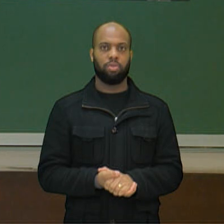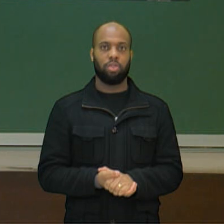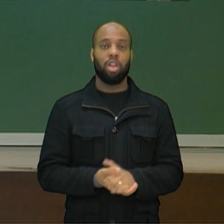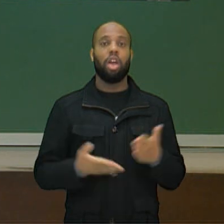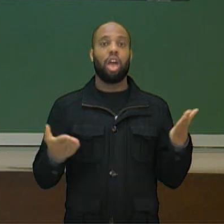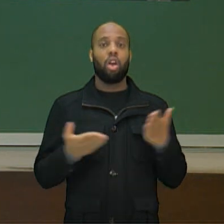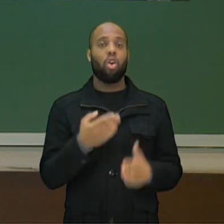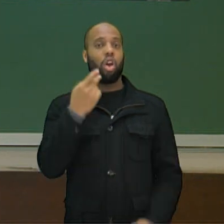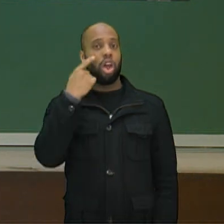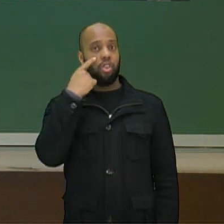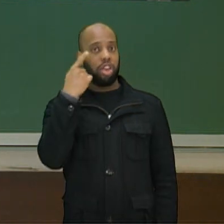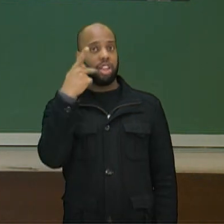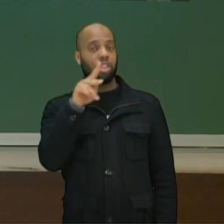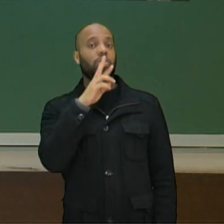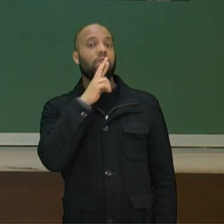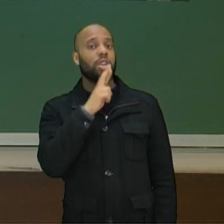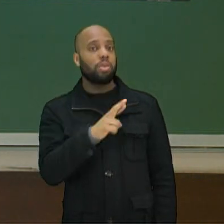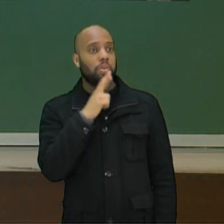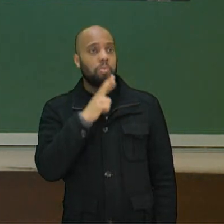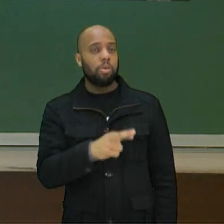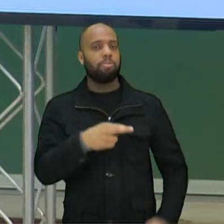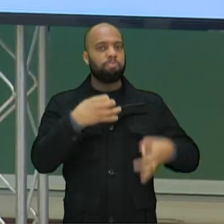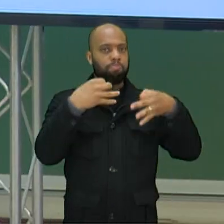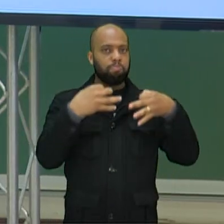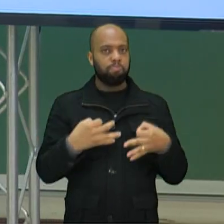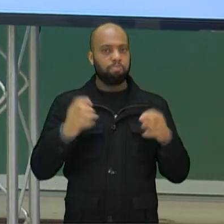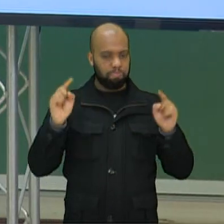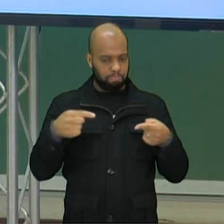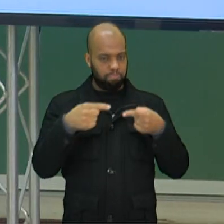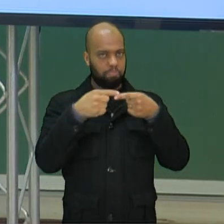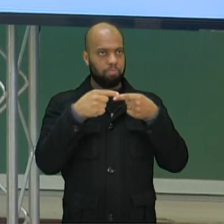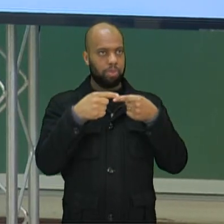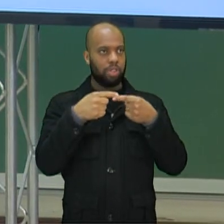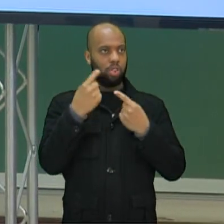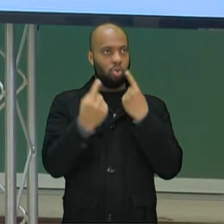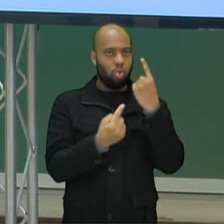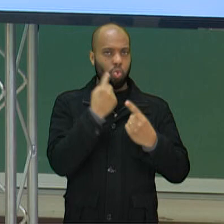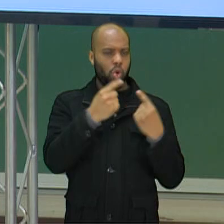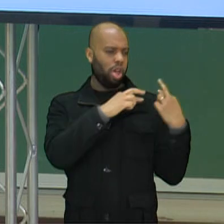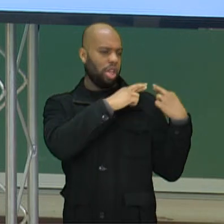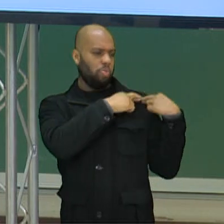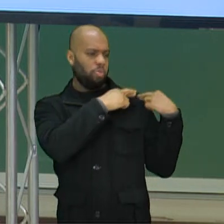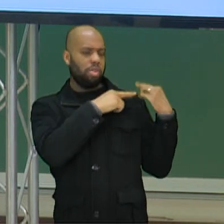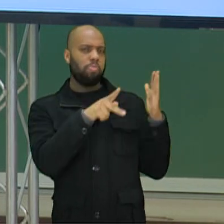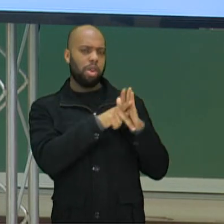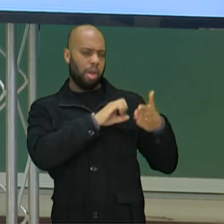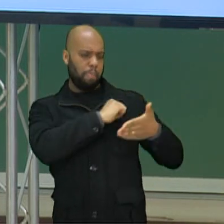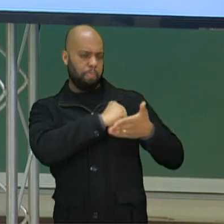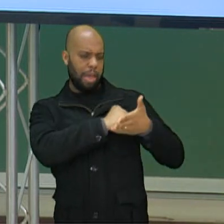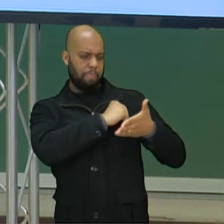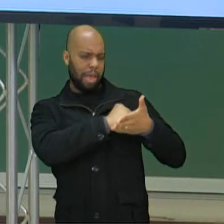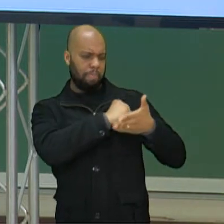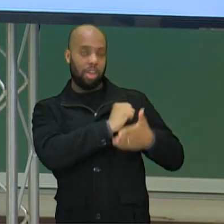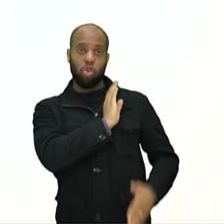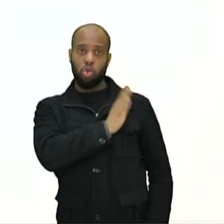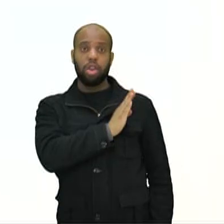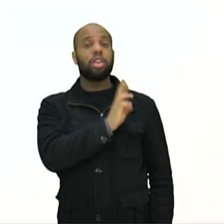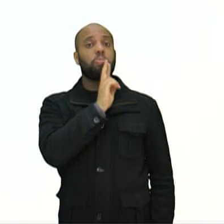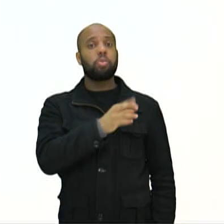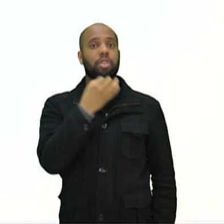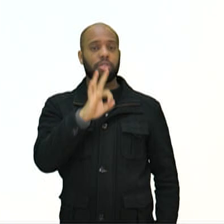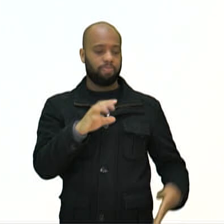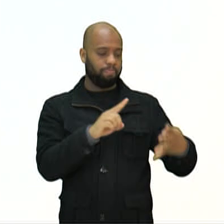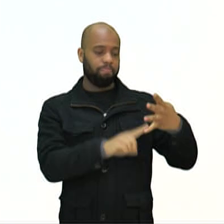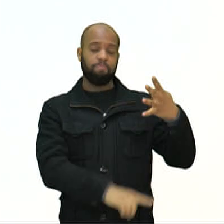Vamos lá conferir, então, a sua resposta. A resposta mais adequada, então, qual desses elementos é responsável pela frequência cardíaca? A resposta certa